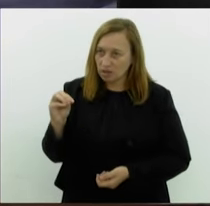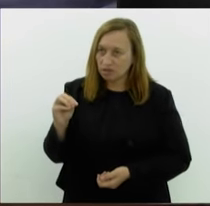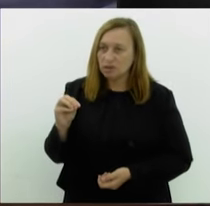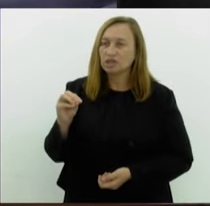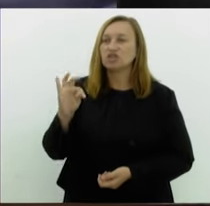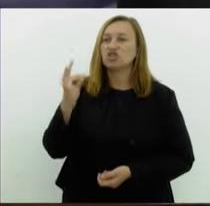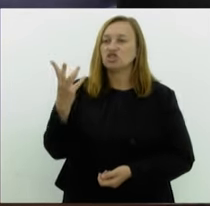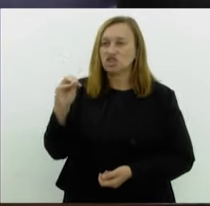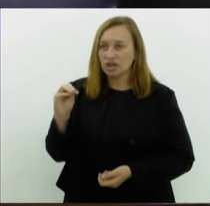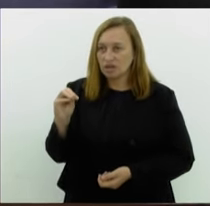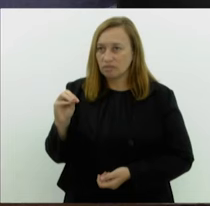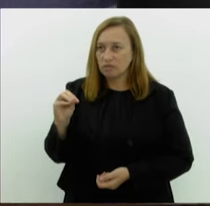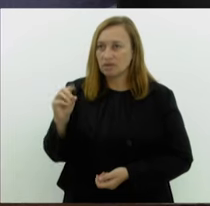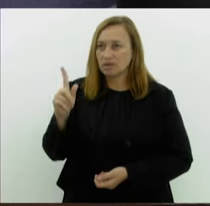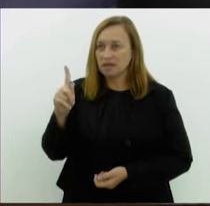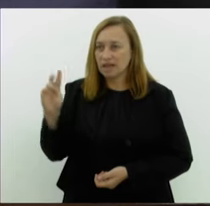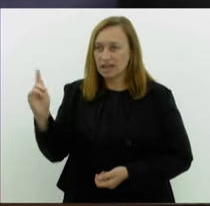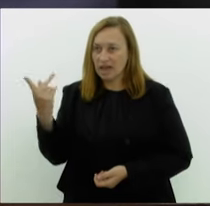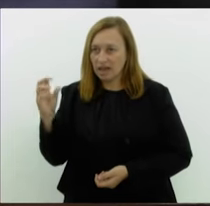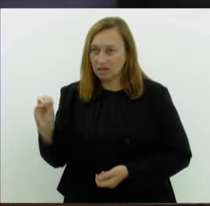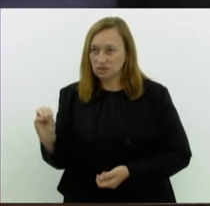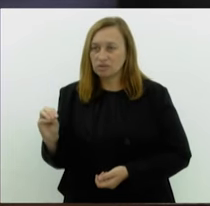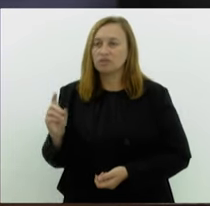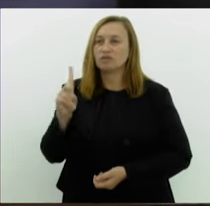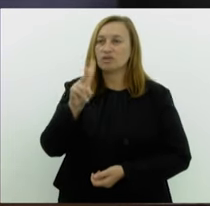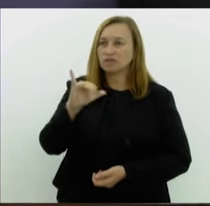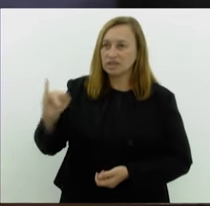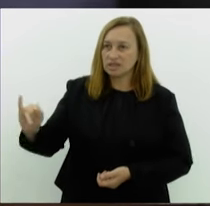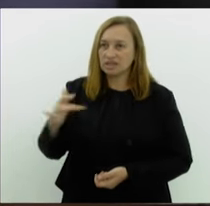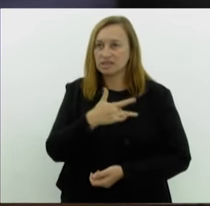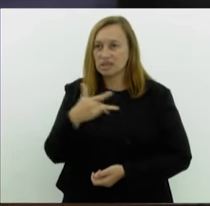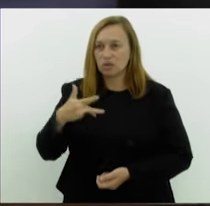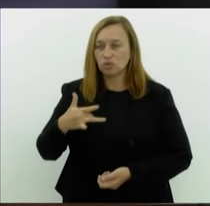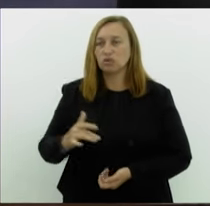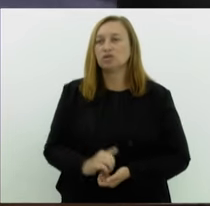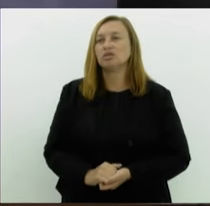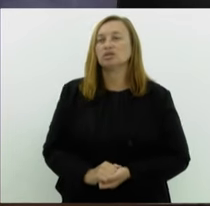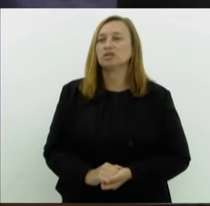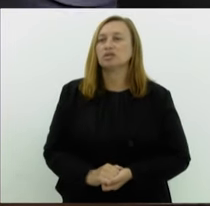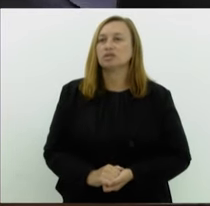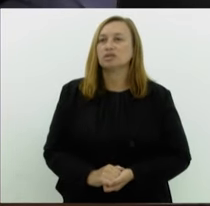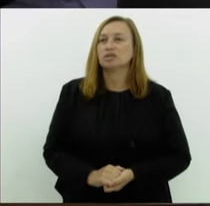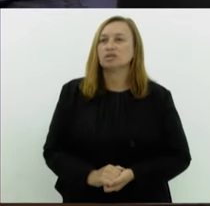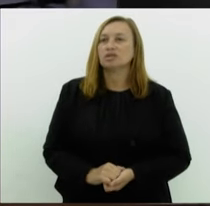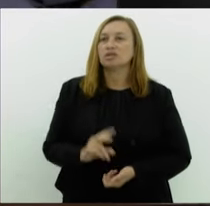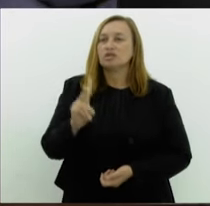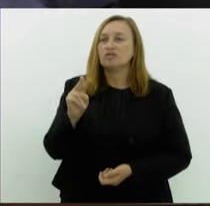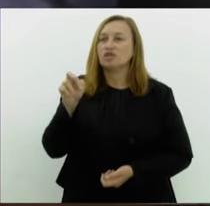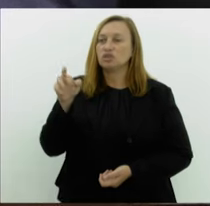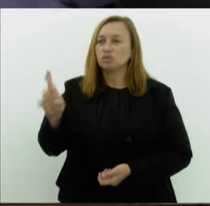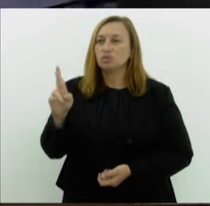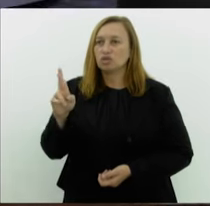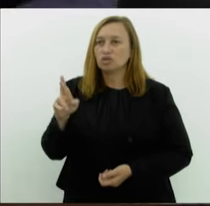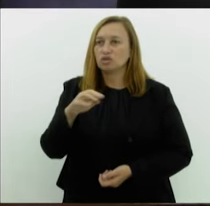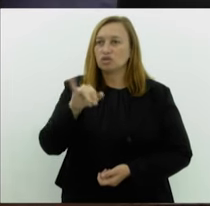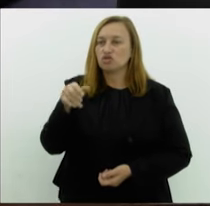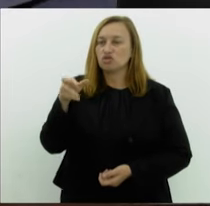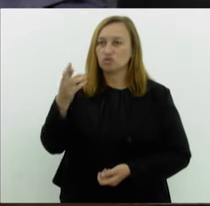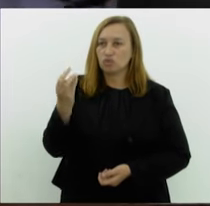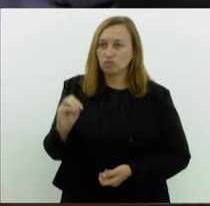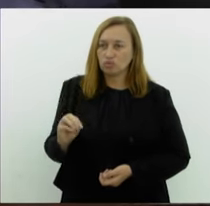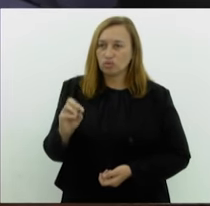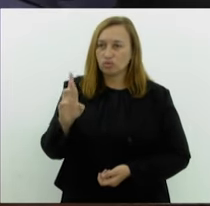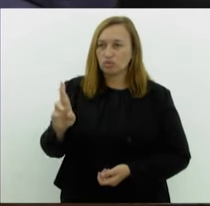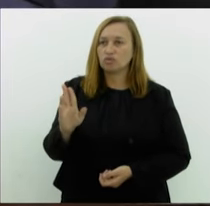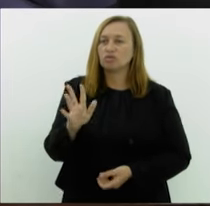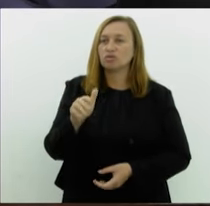Tiago Galhaço, Valdeci da Saúde, Vitor Júnior, Acabou de